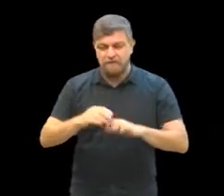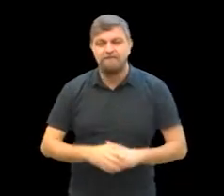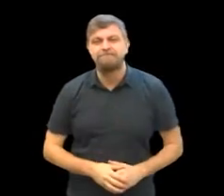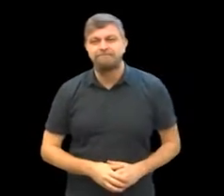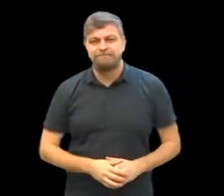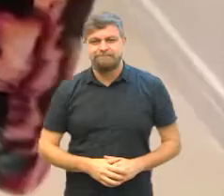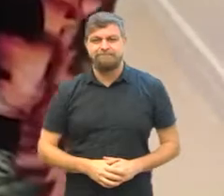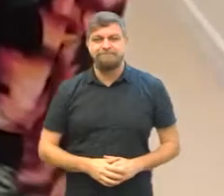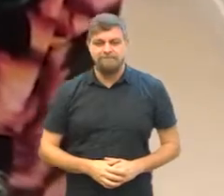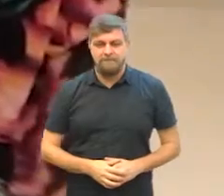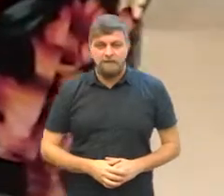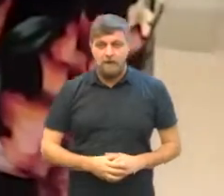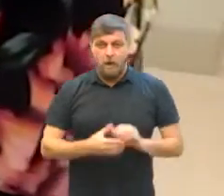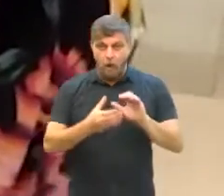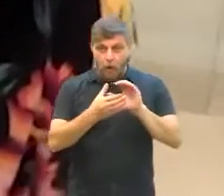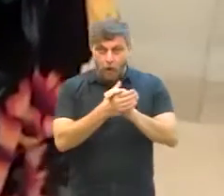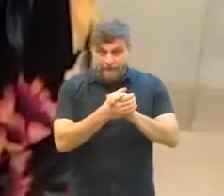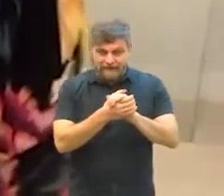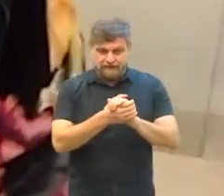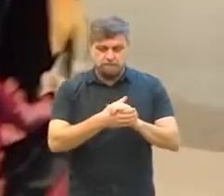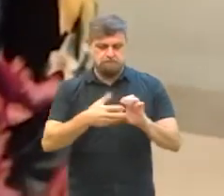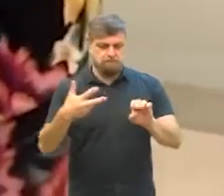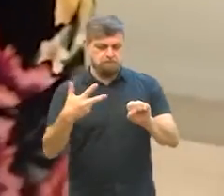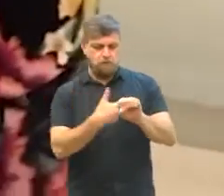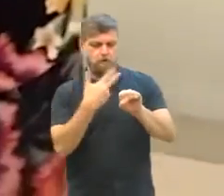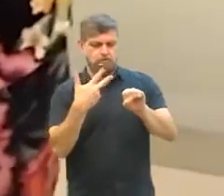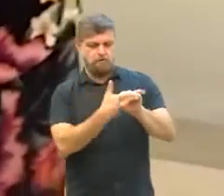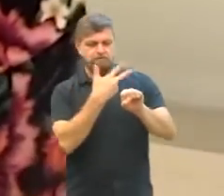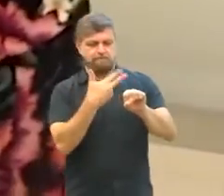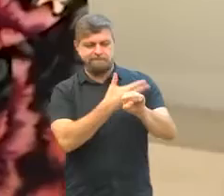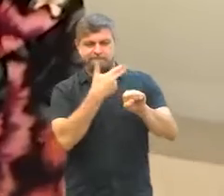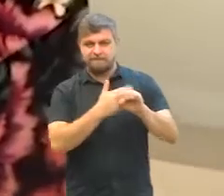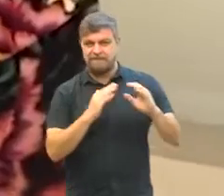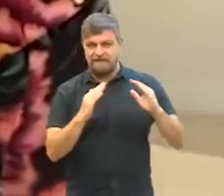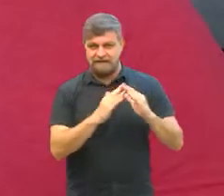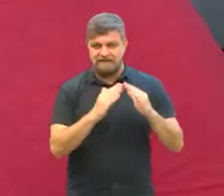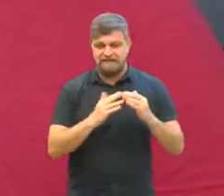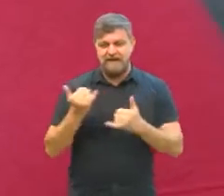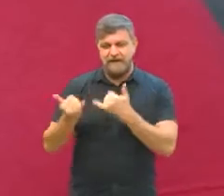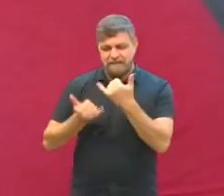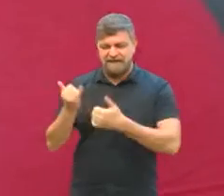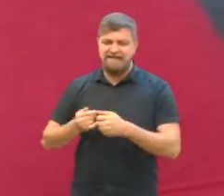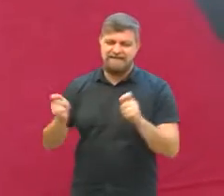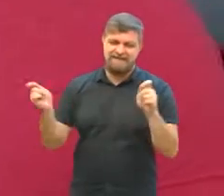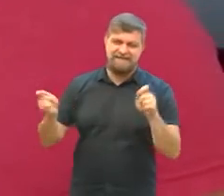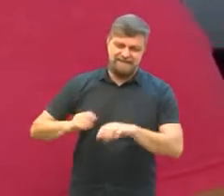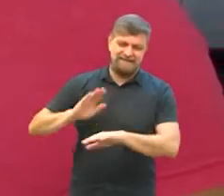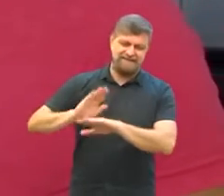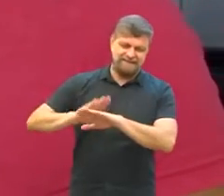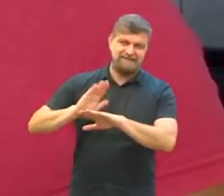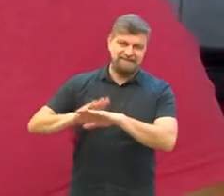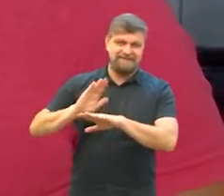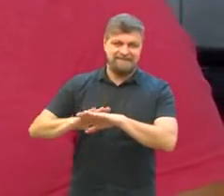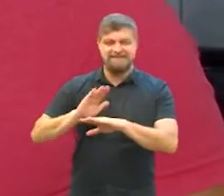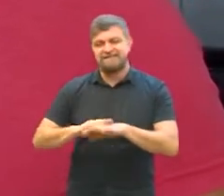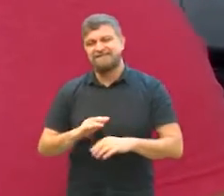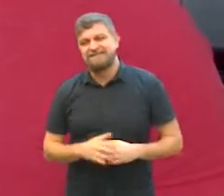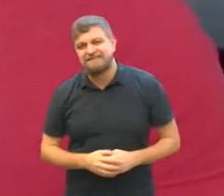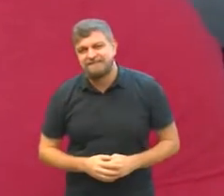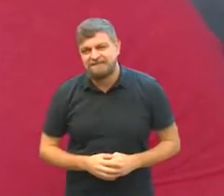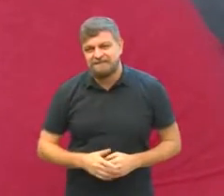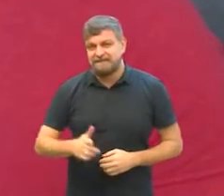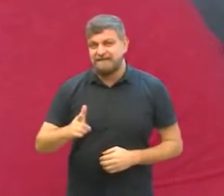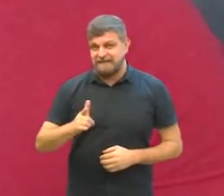Globo, Fátima Bernardes, cortou o cabelo do marido Túlio Gadelha em casa. Algumas brincadeiras a gente consegue fazer em